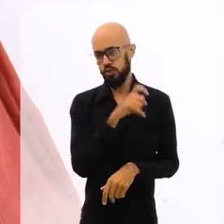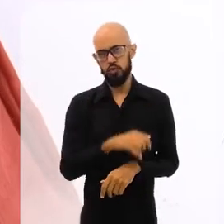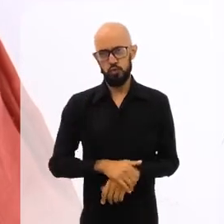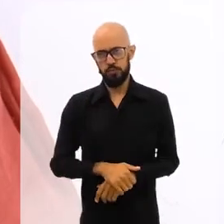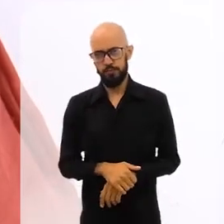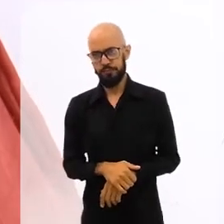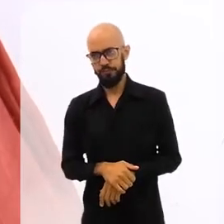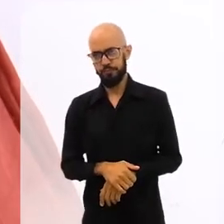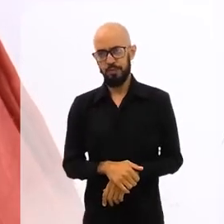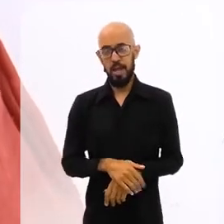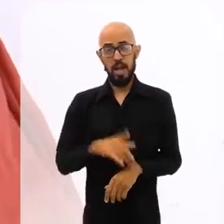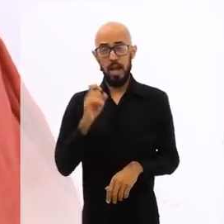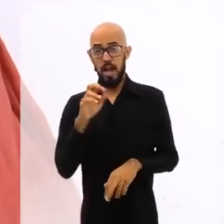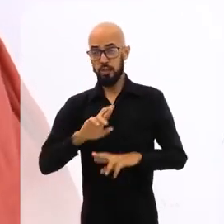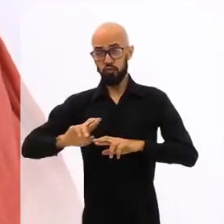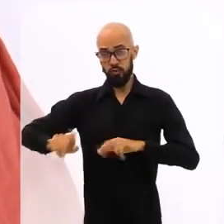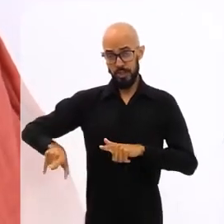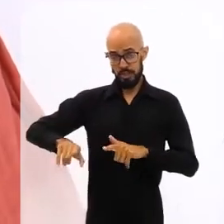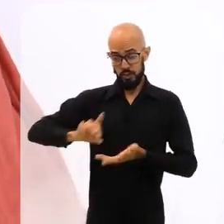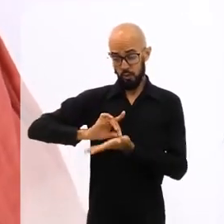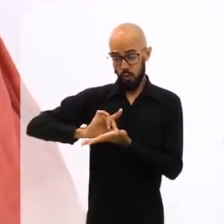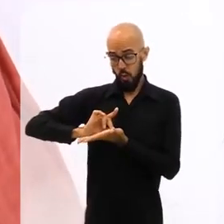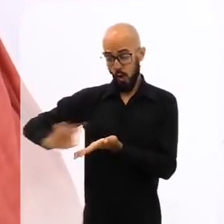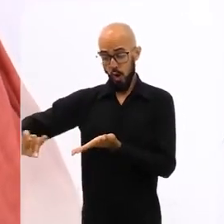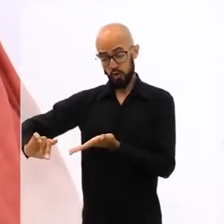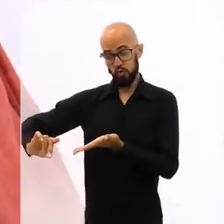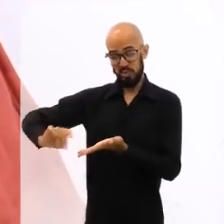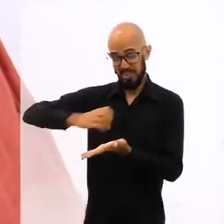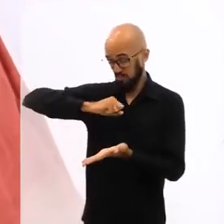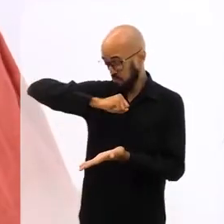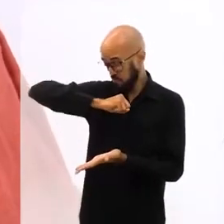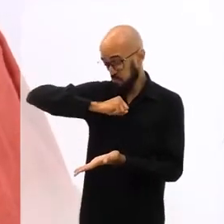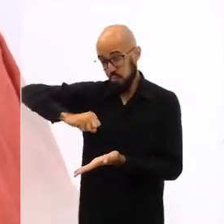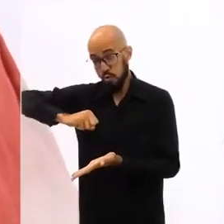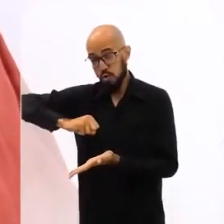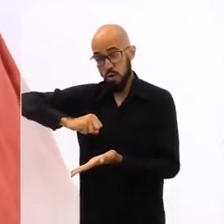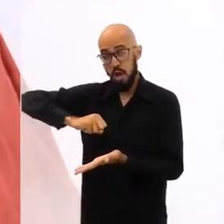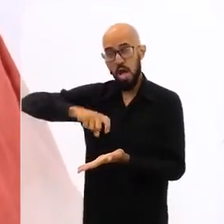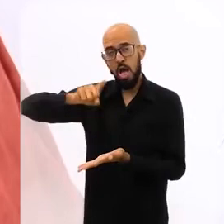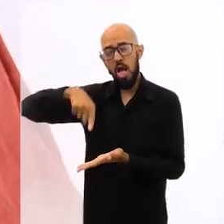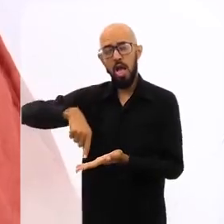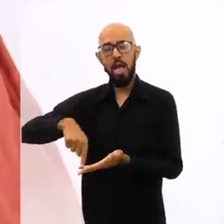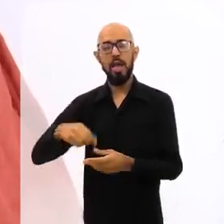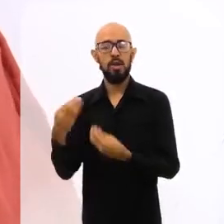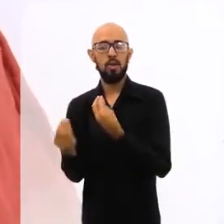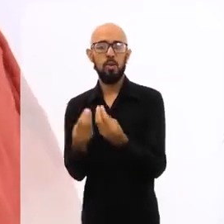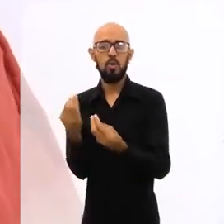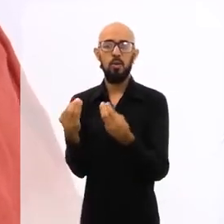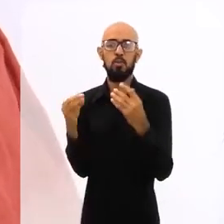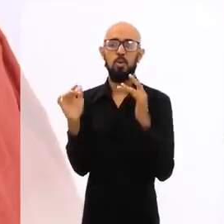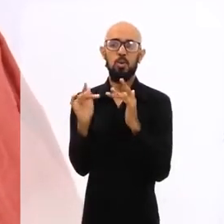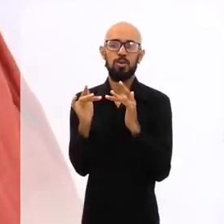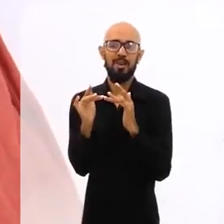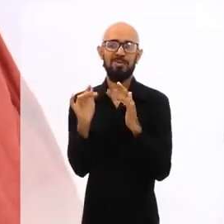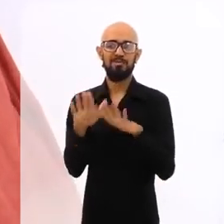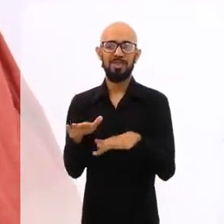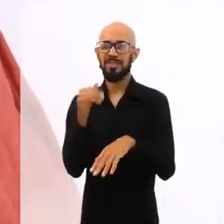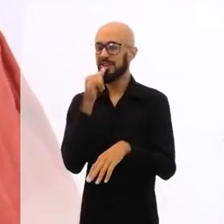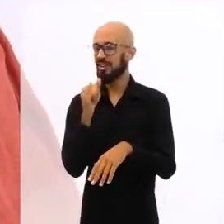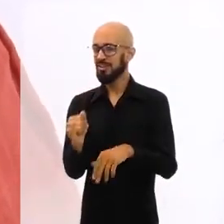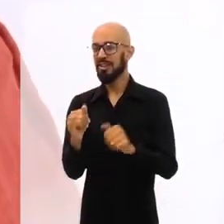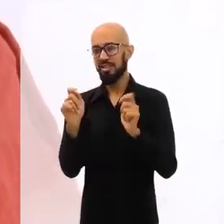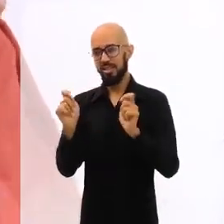a diferença entre o ódio, né, e a cólera, a raiva, é só a diferença da maneira com que... Mas a energia pode